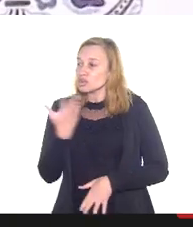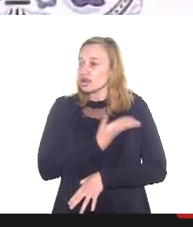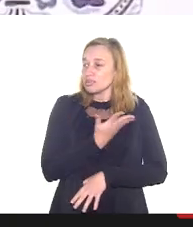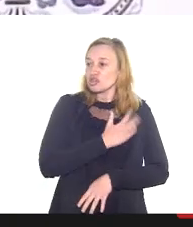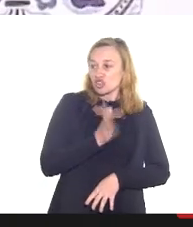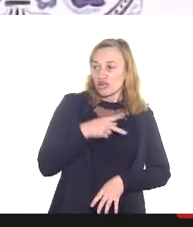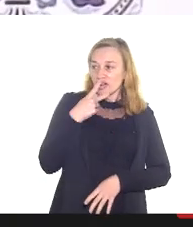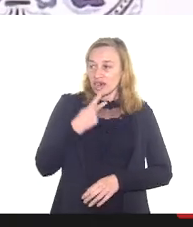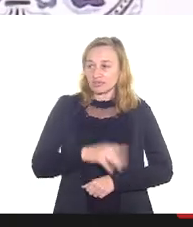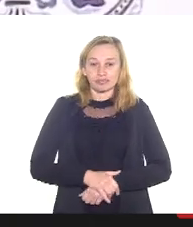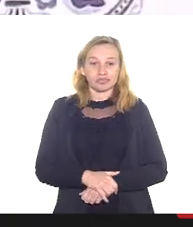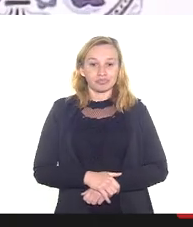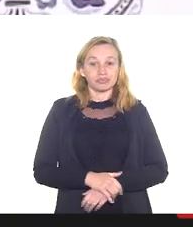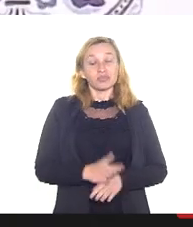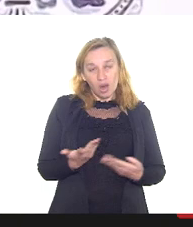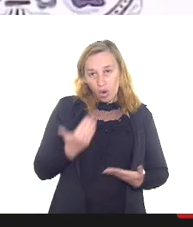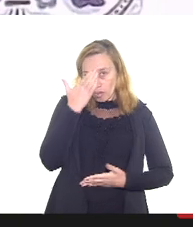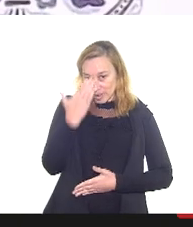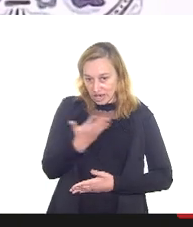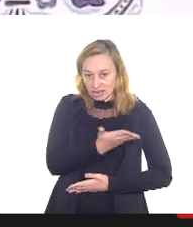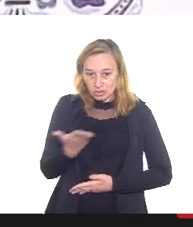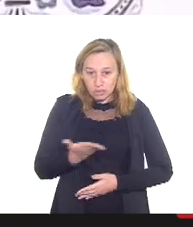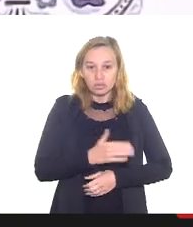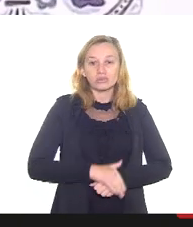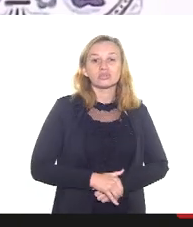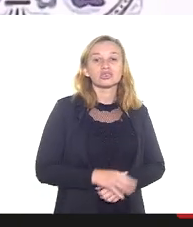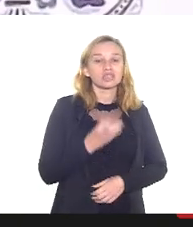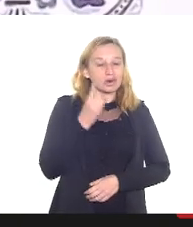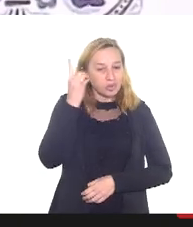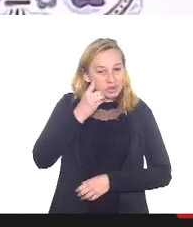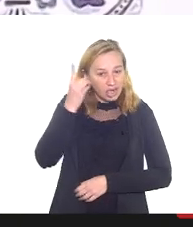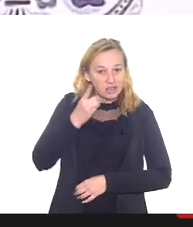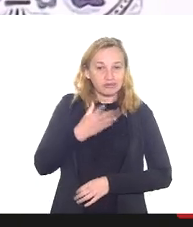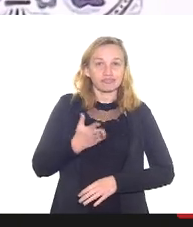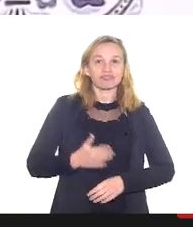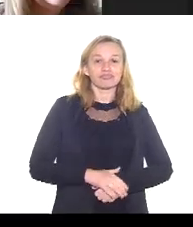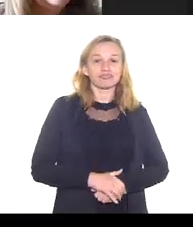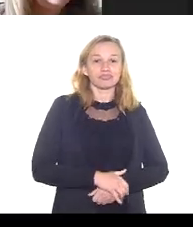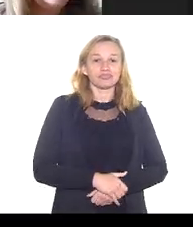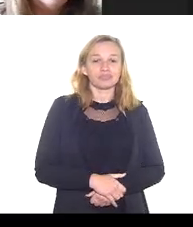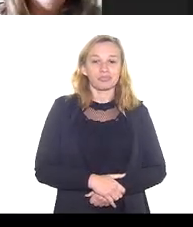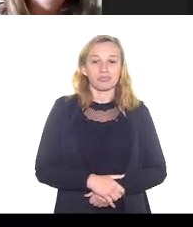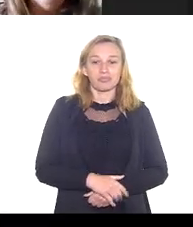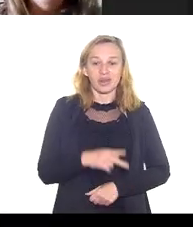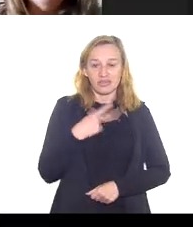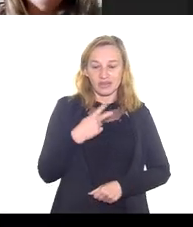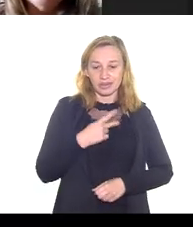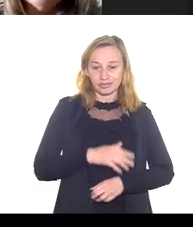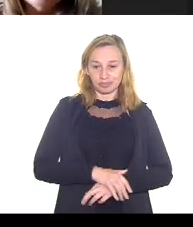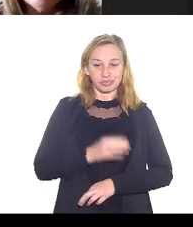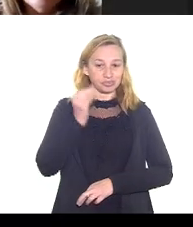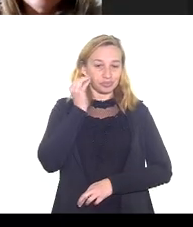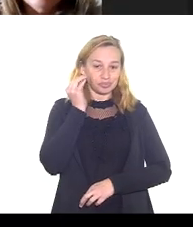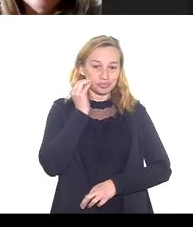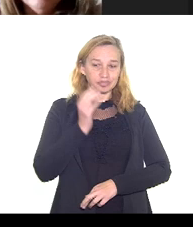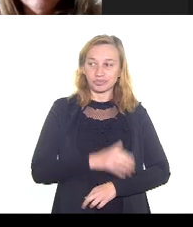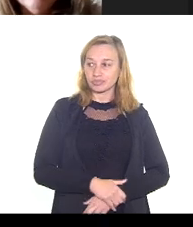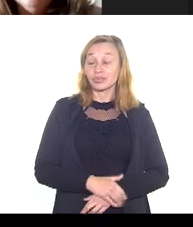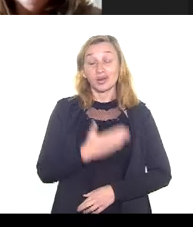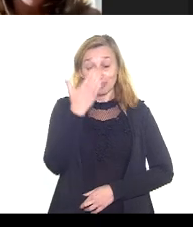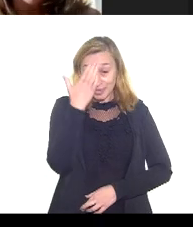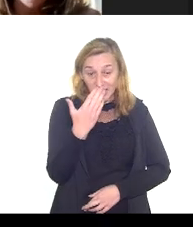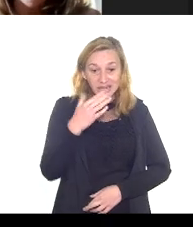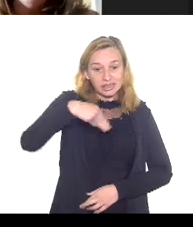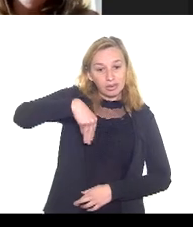outras áreas. E é isso. Obrigada a todos, deputado, e a todos pela oportunidade.